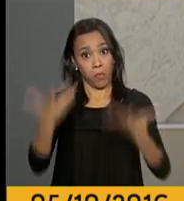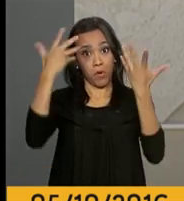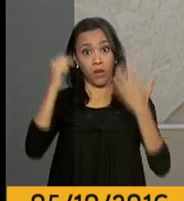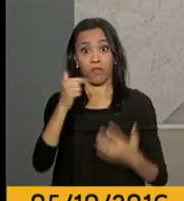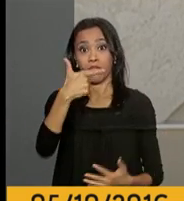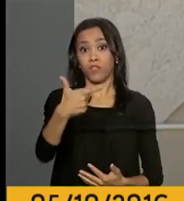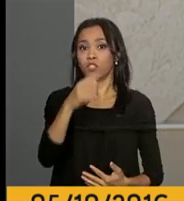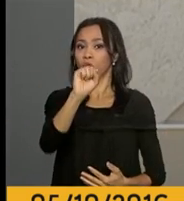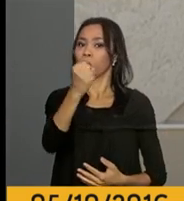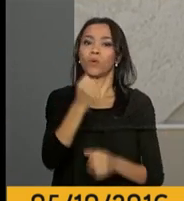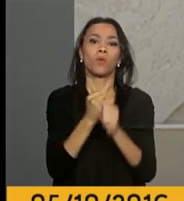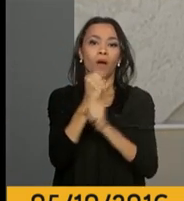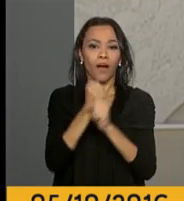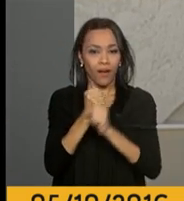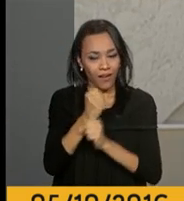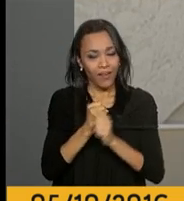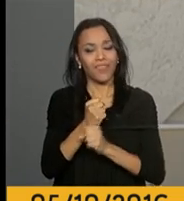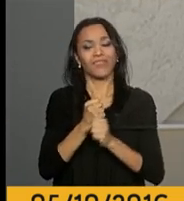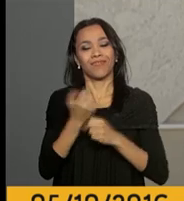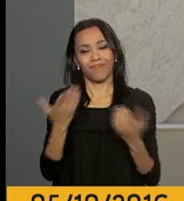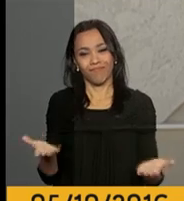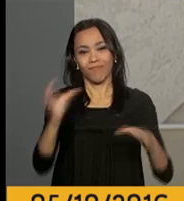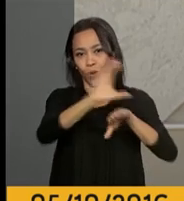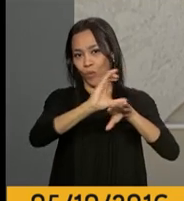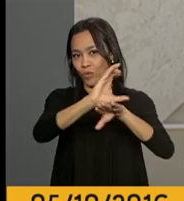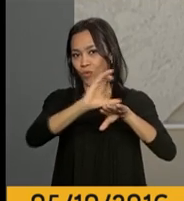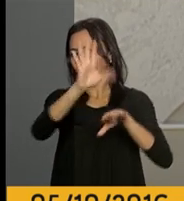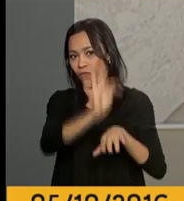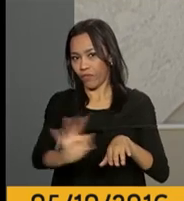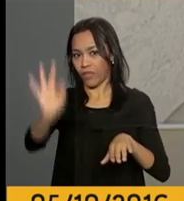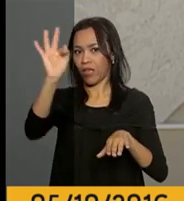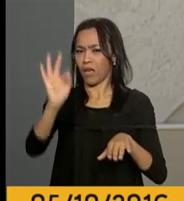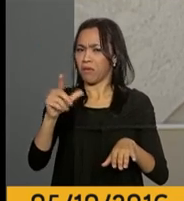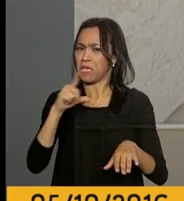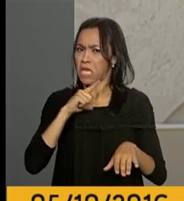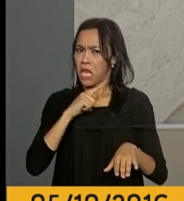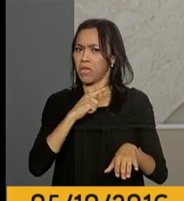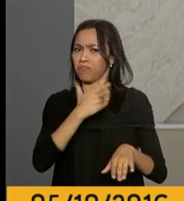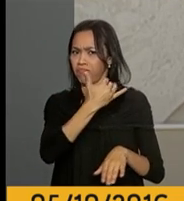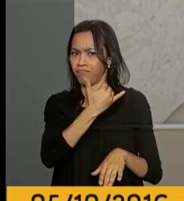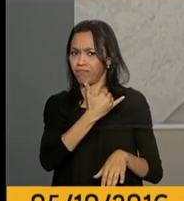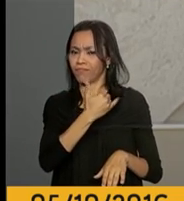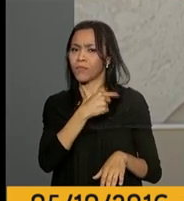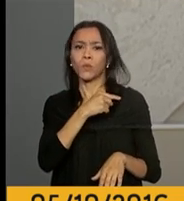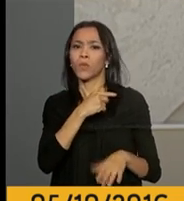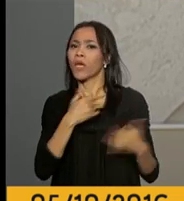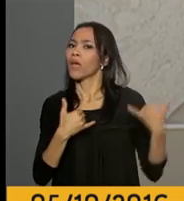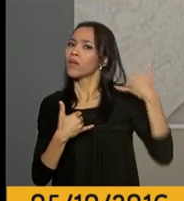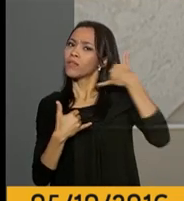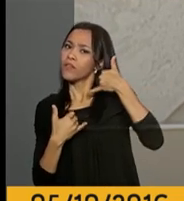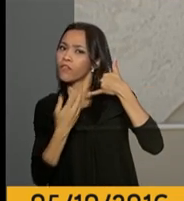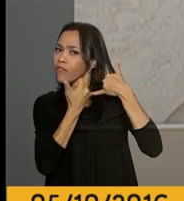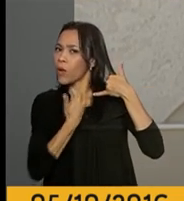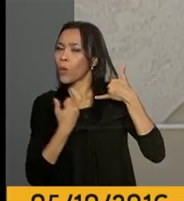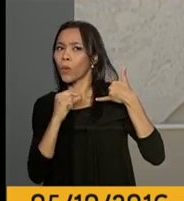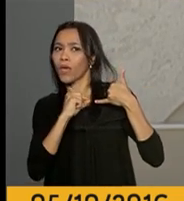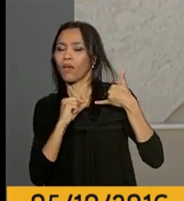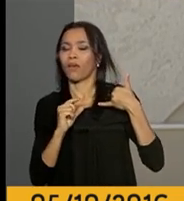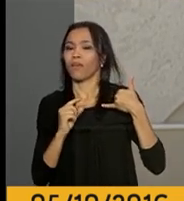anos da Constituição Federal e teve até a delicadeza pessoal de dizer olha você